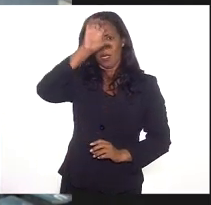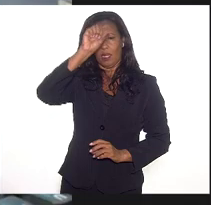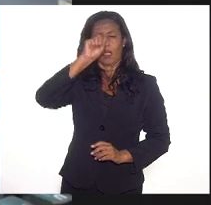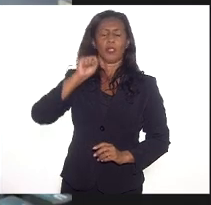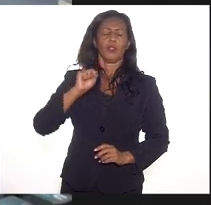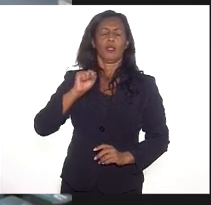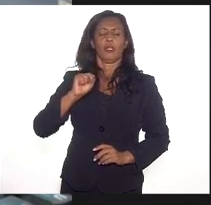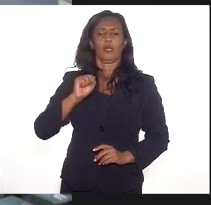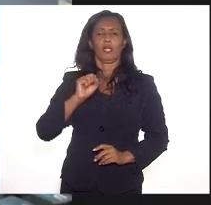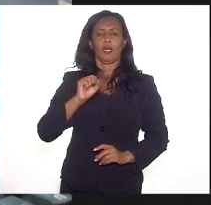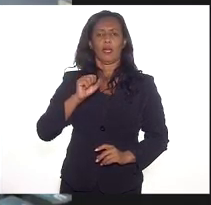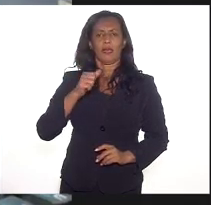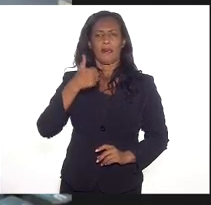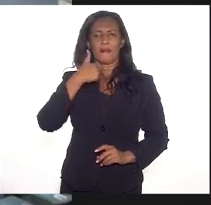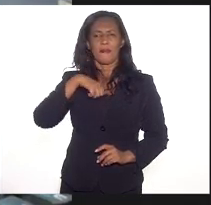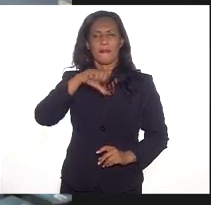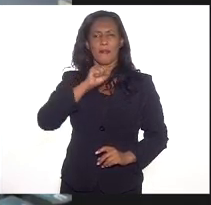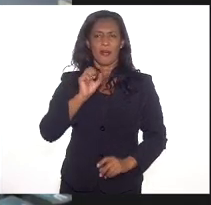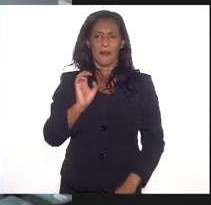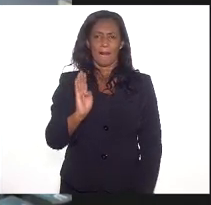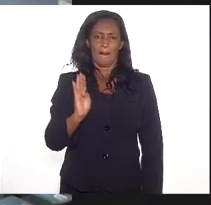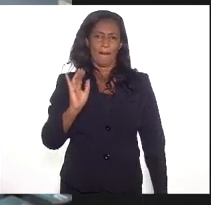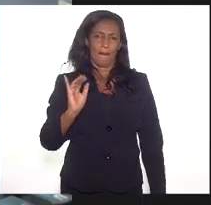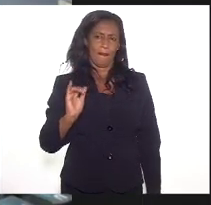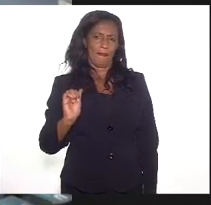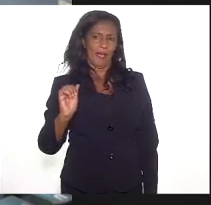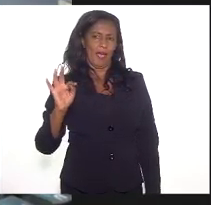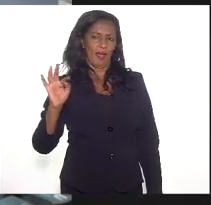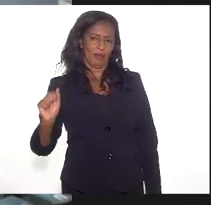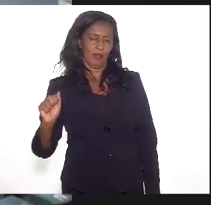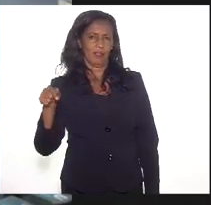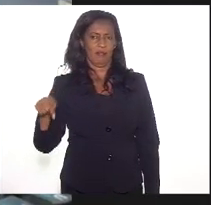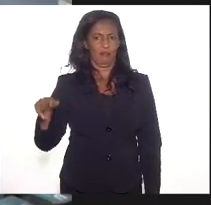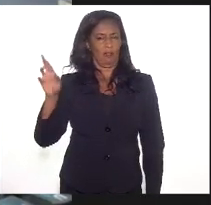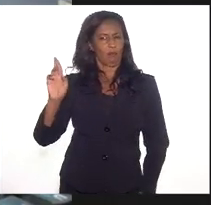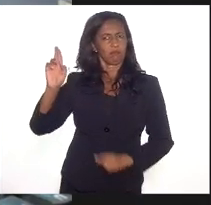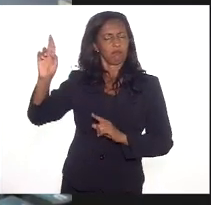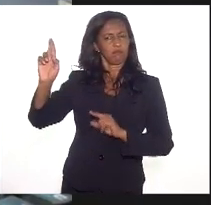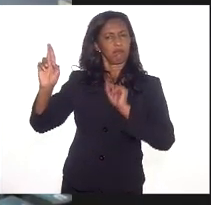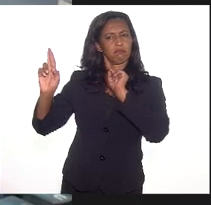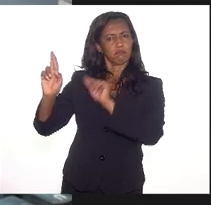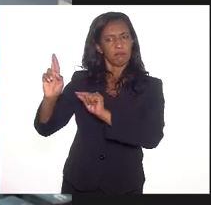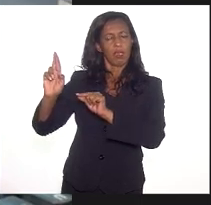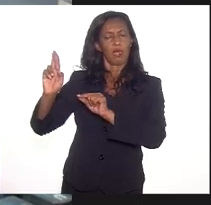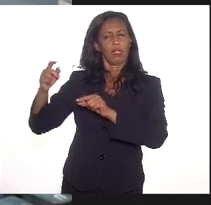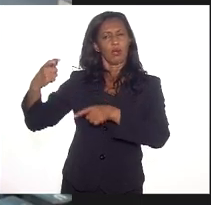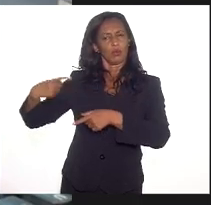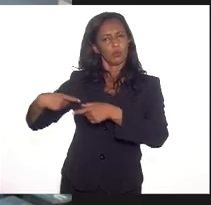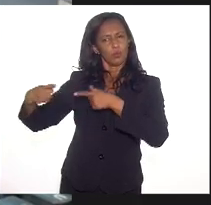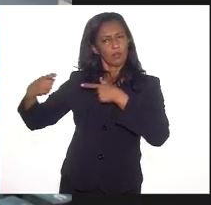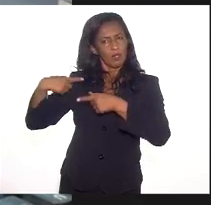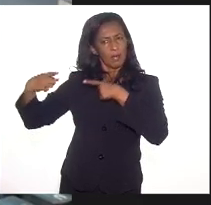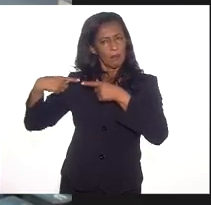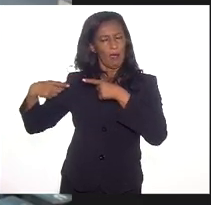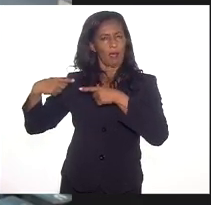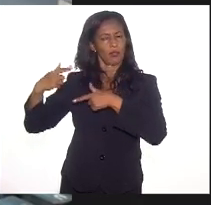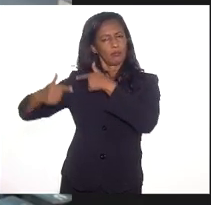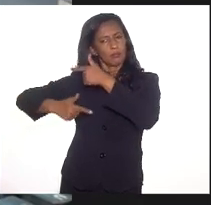Beata, que é uma referência importante na nossa sociedade do debate e da luta contra a intolerância